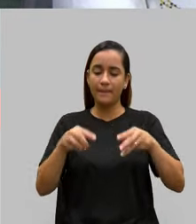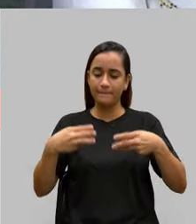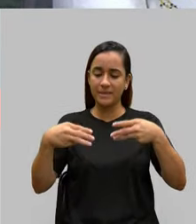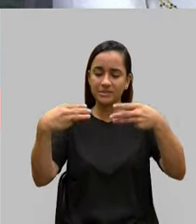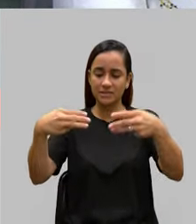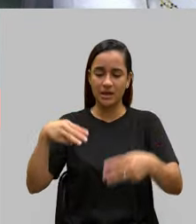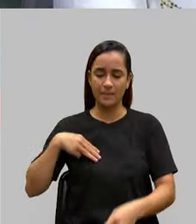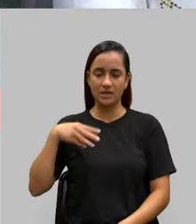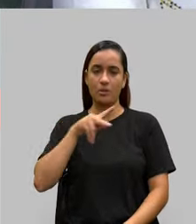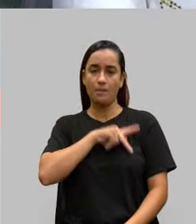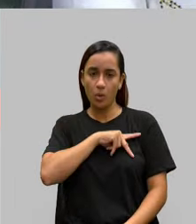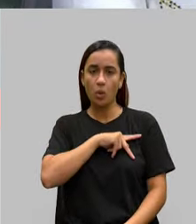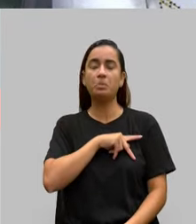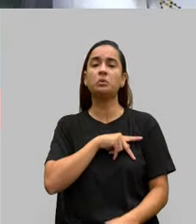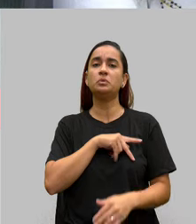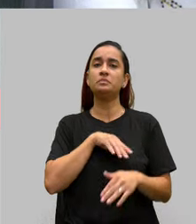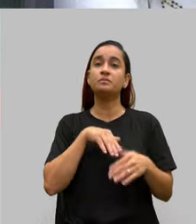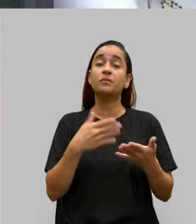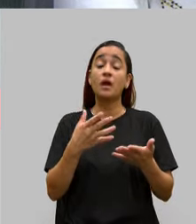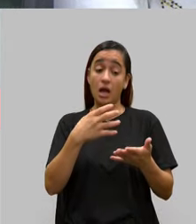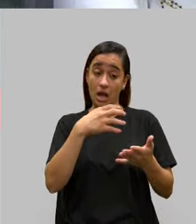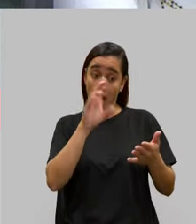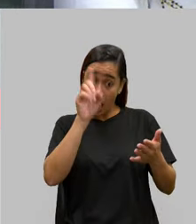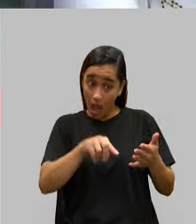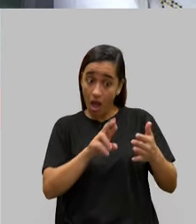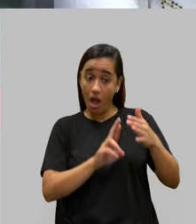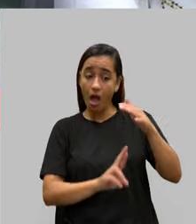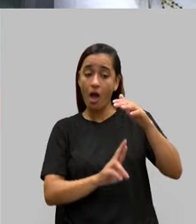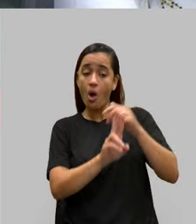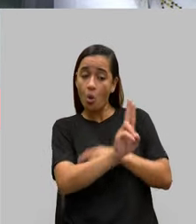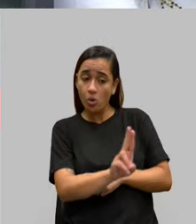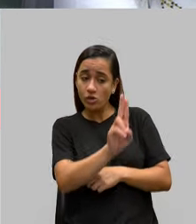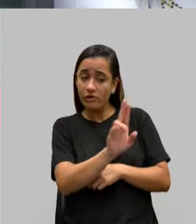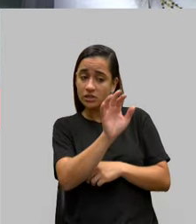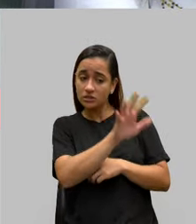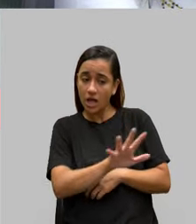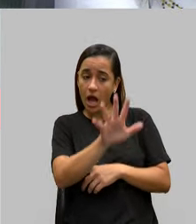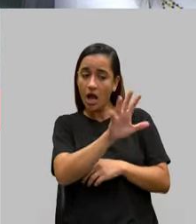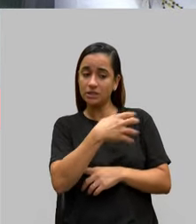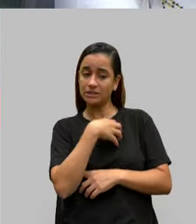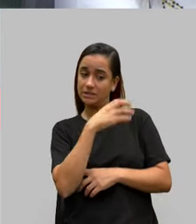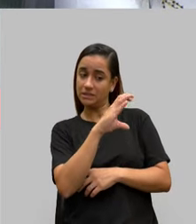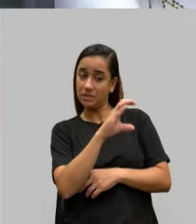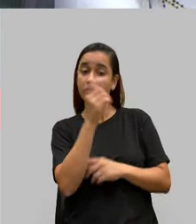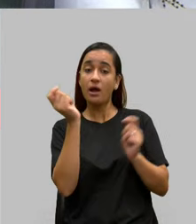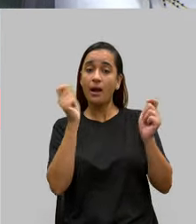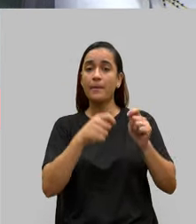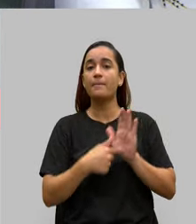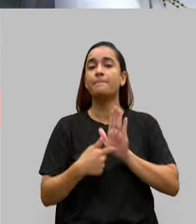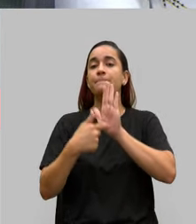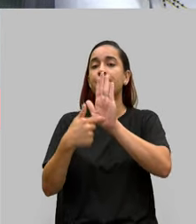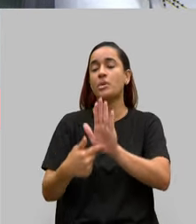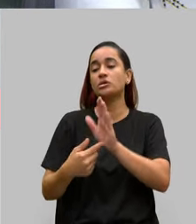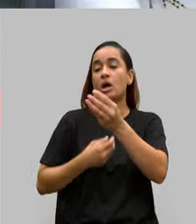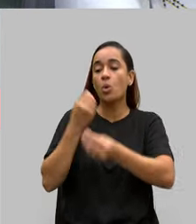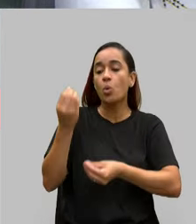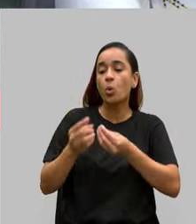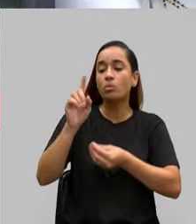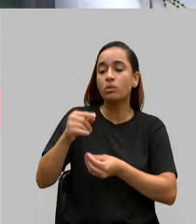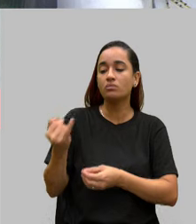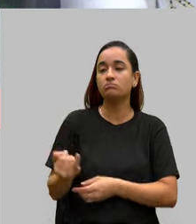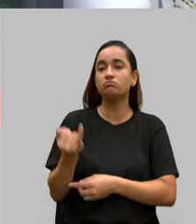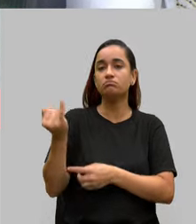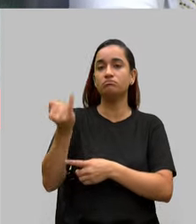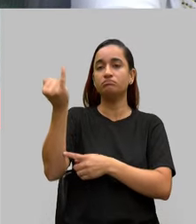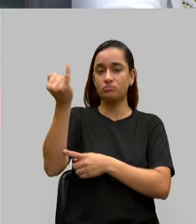é é a comunidade científica que tem mostrar da importância né E essa comunidade científica que vem da Universidade que tem que mostrar